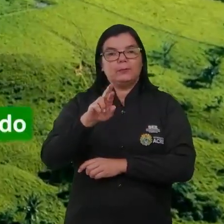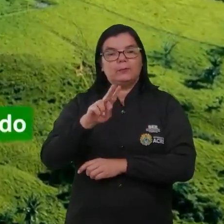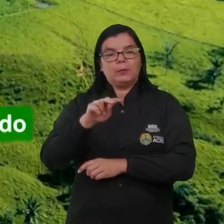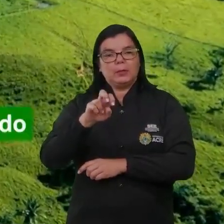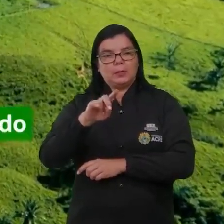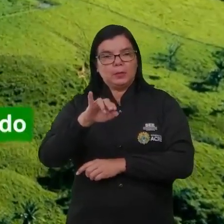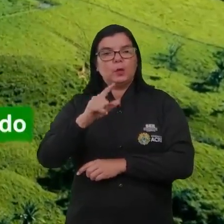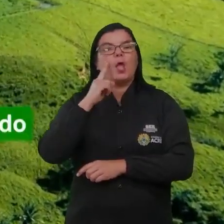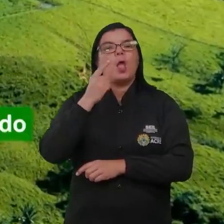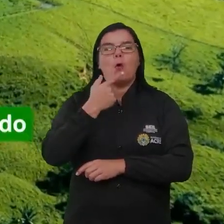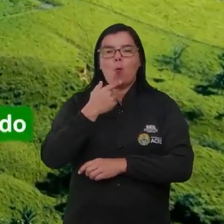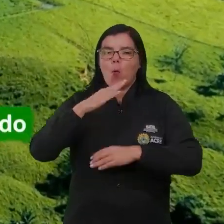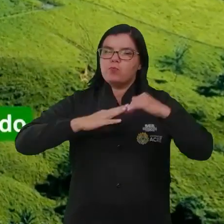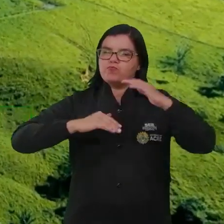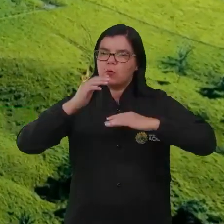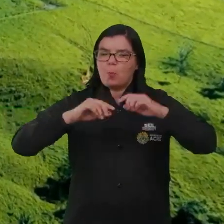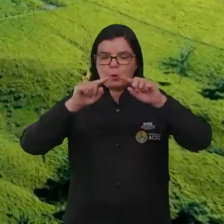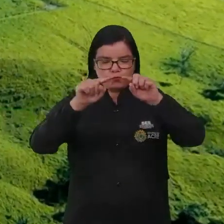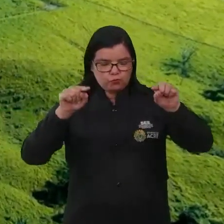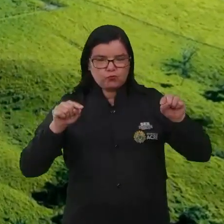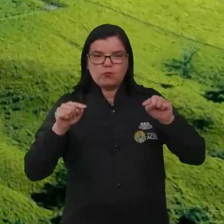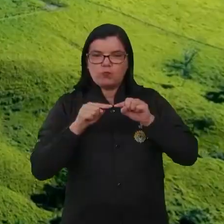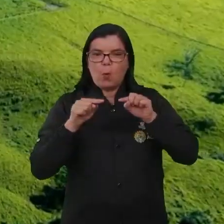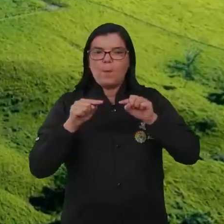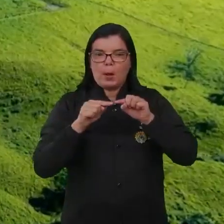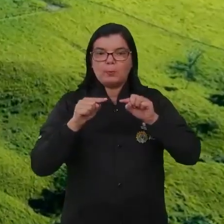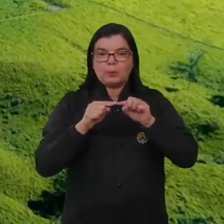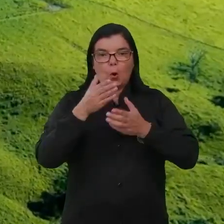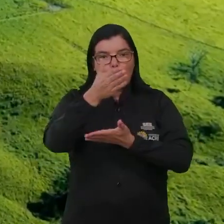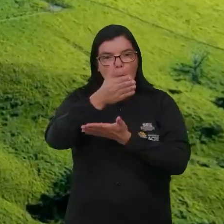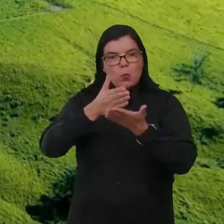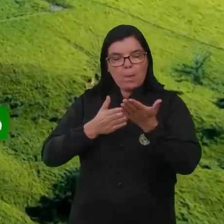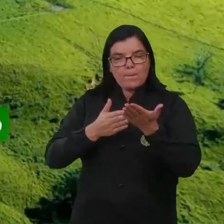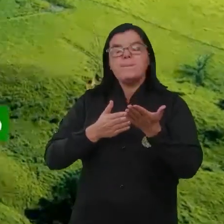Calazans, que é um geoglifo de formato quadrado e é cortado ao meio